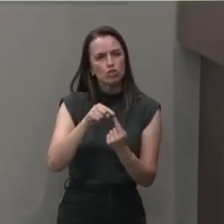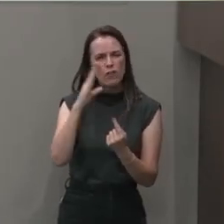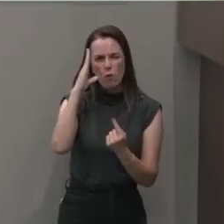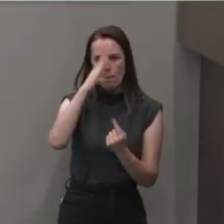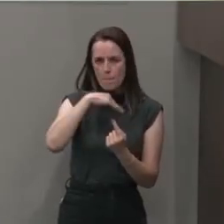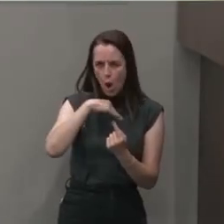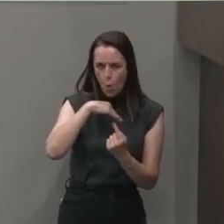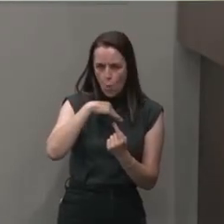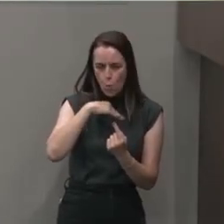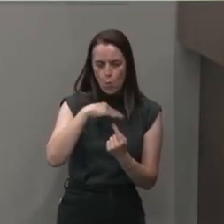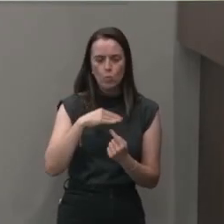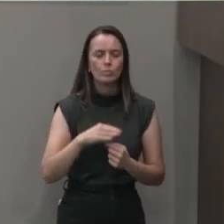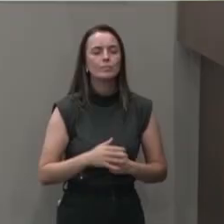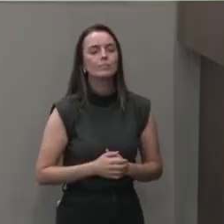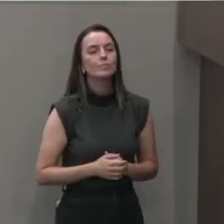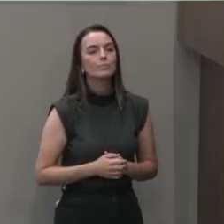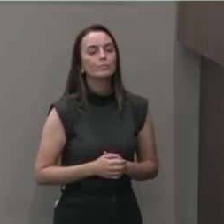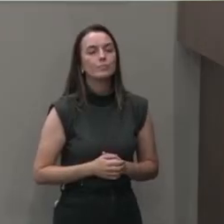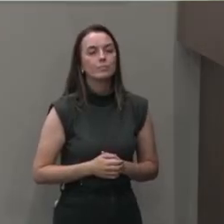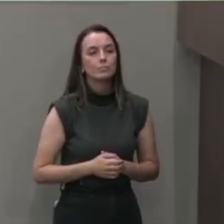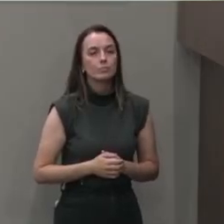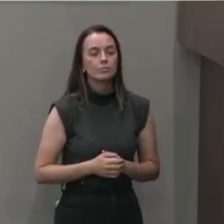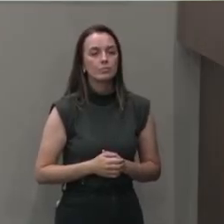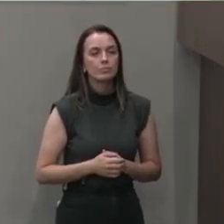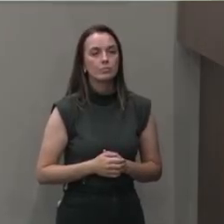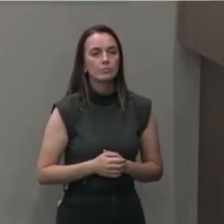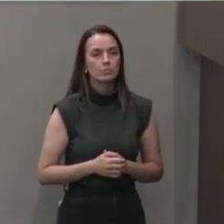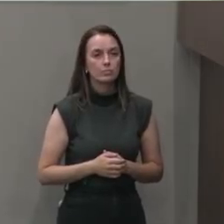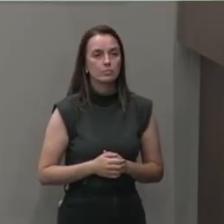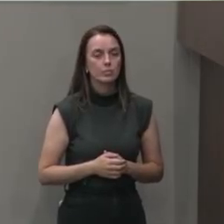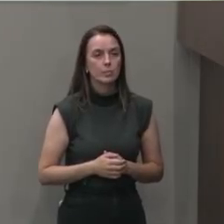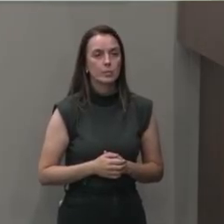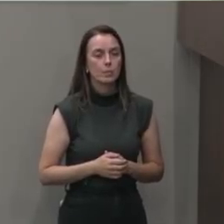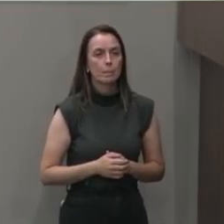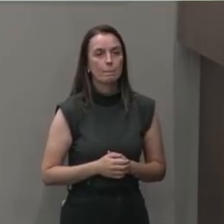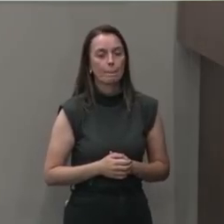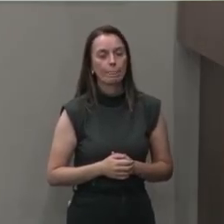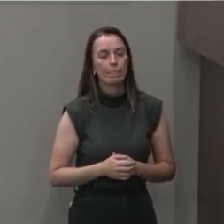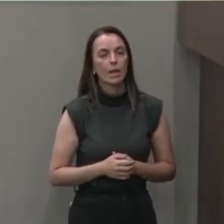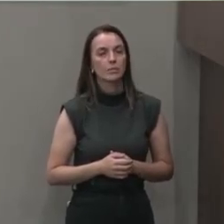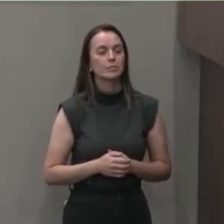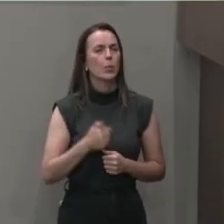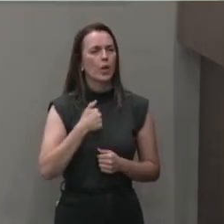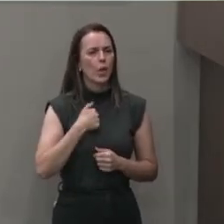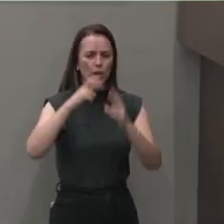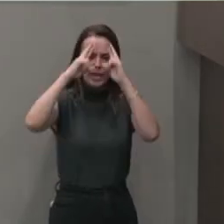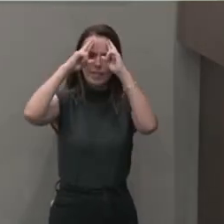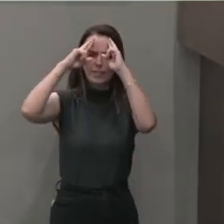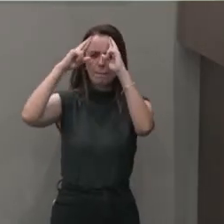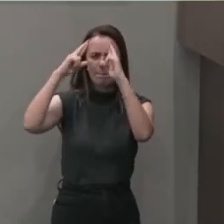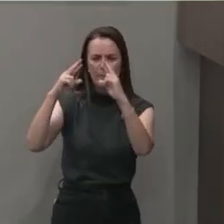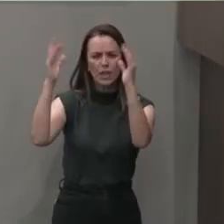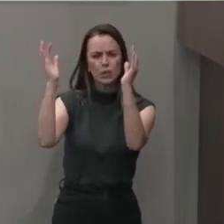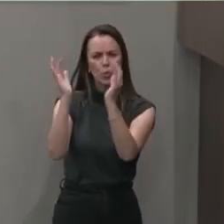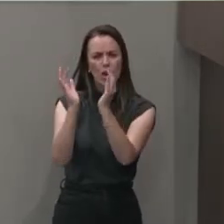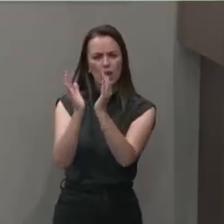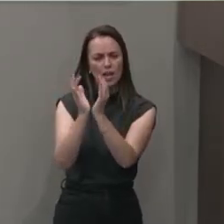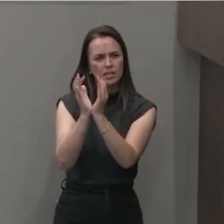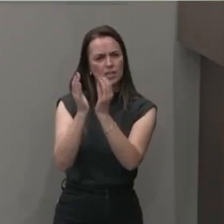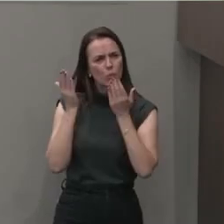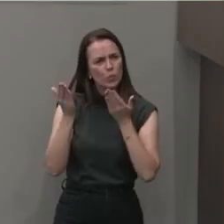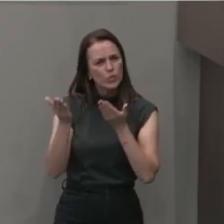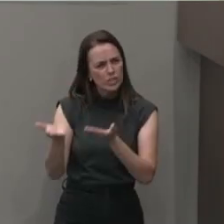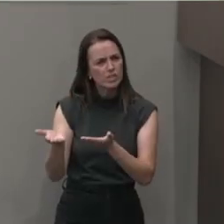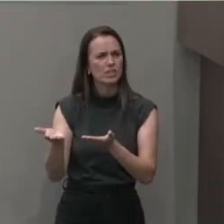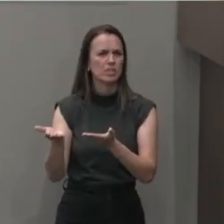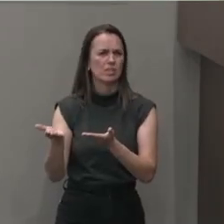trabalhadora, guerreira, com total respeito que esse vereador aqui tem por essa classe,